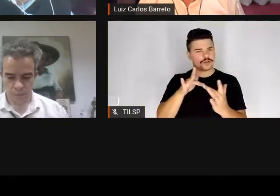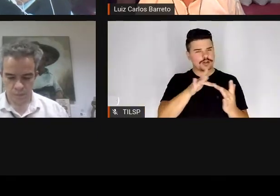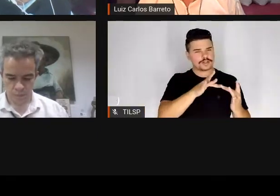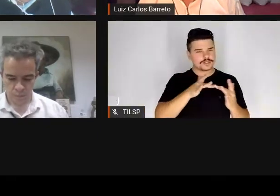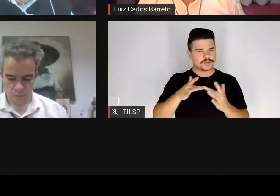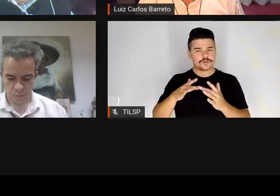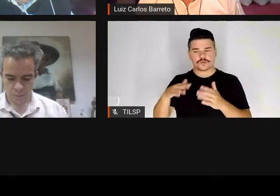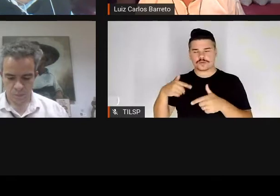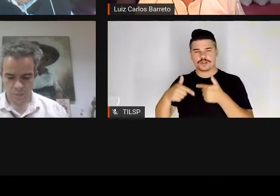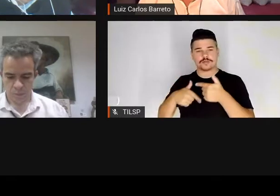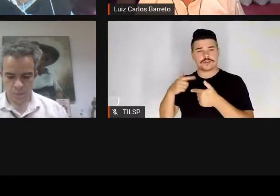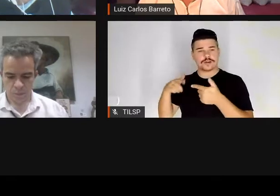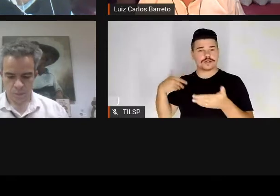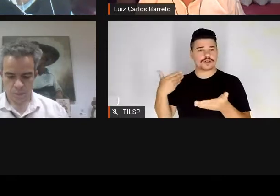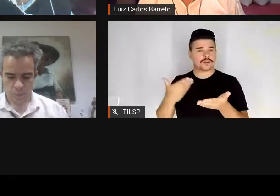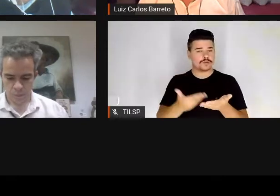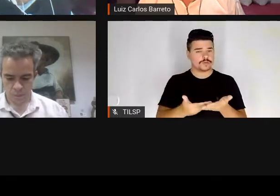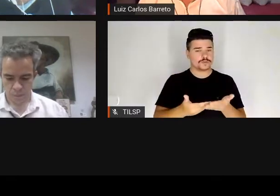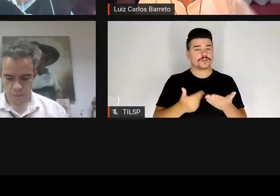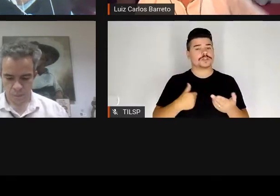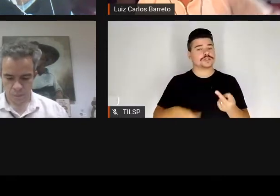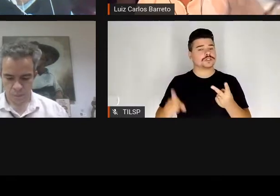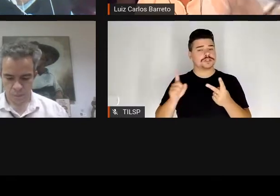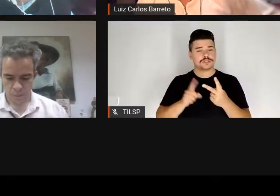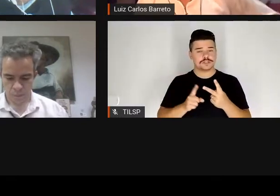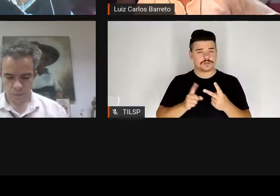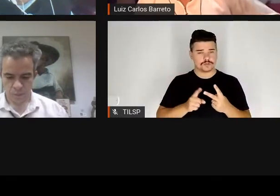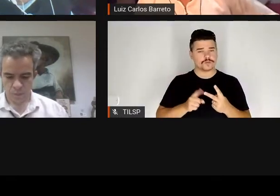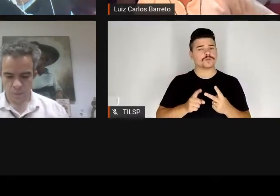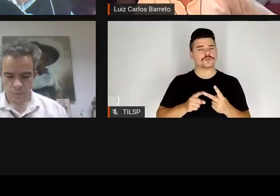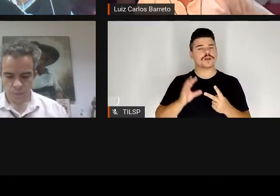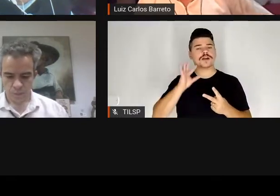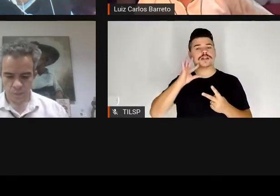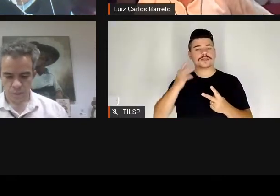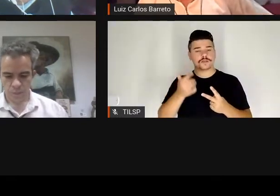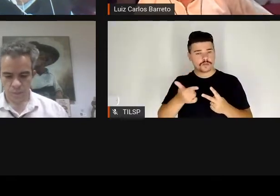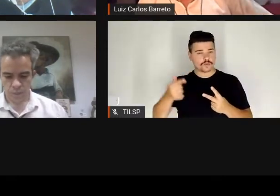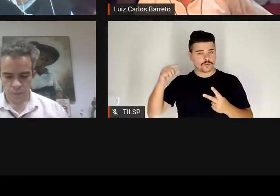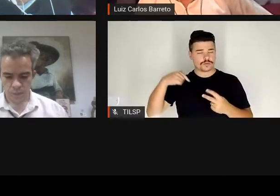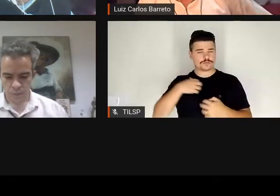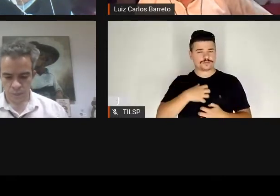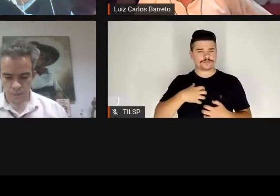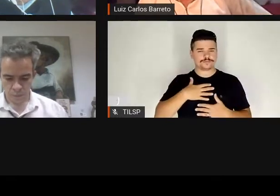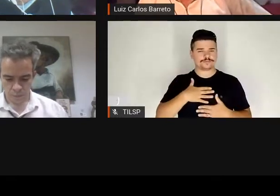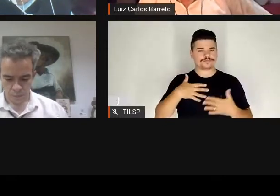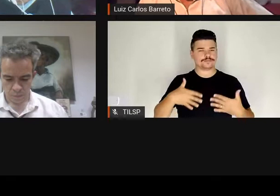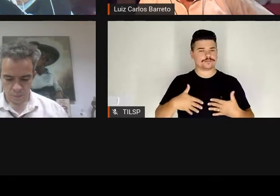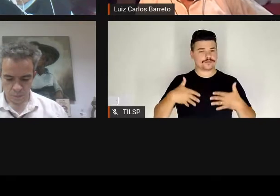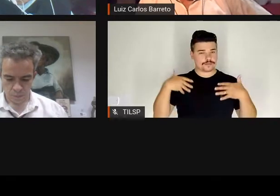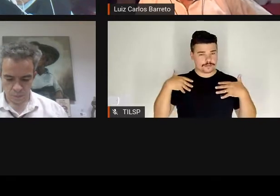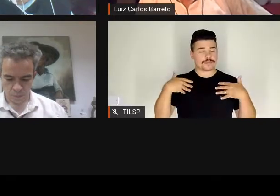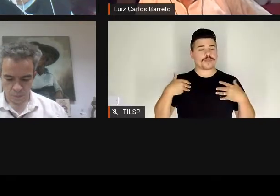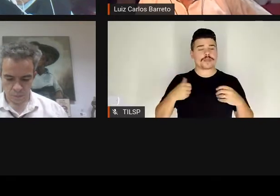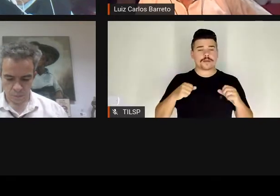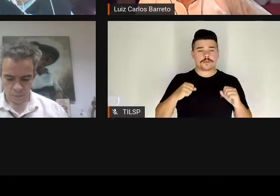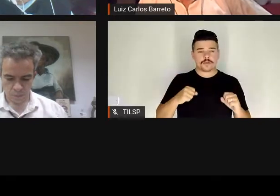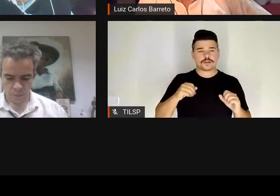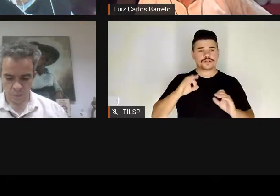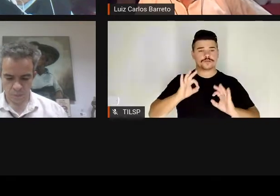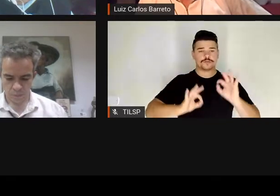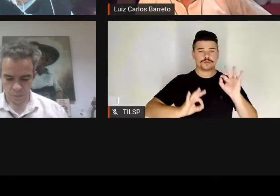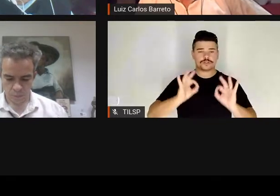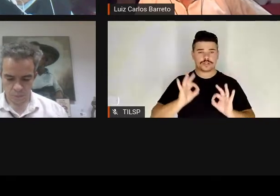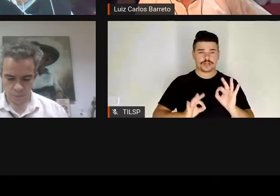atuação. Segundo, realização, uma outra satisfação grande é, mais uma vez, poder realizar um projeto com apoio